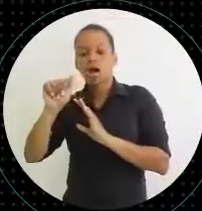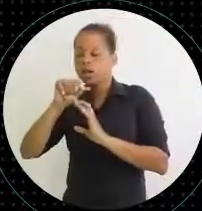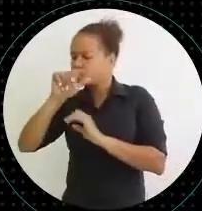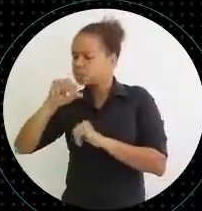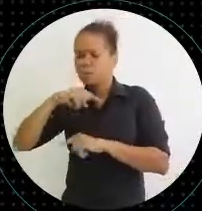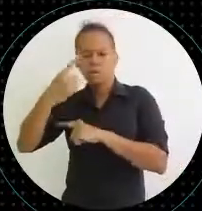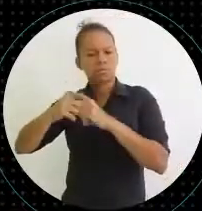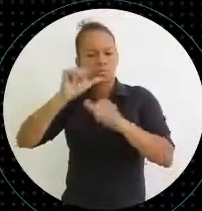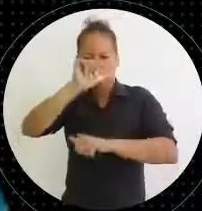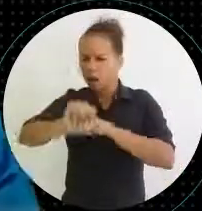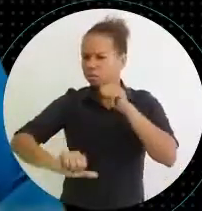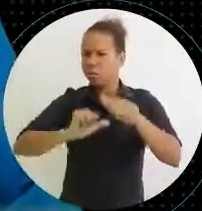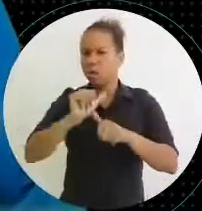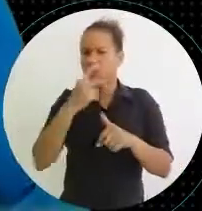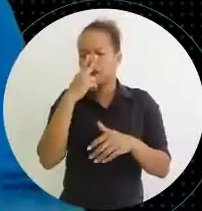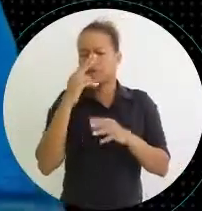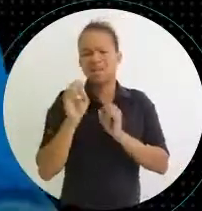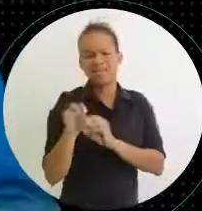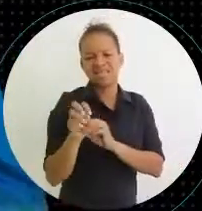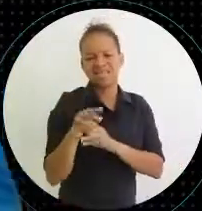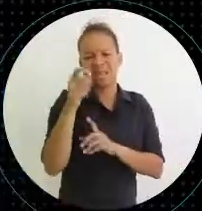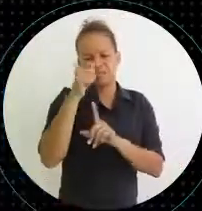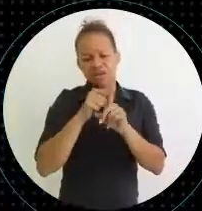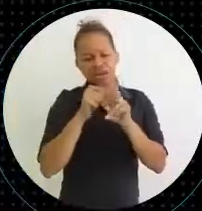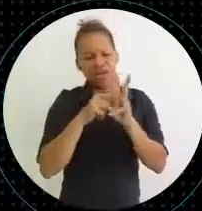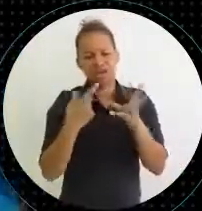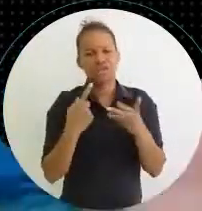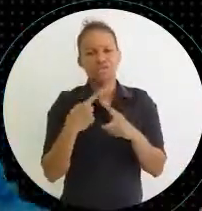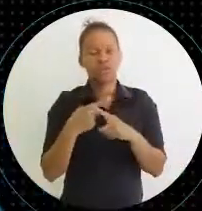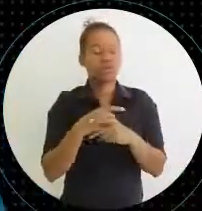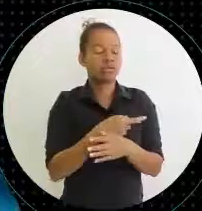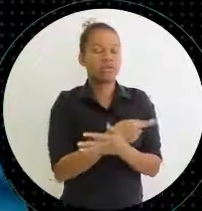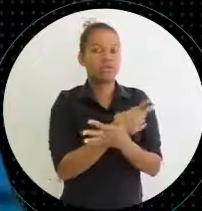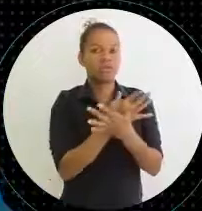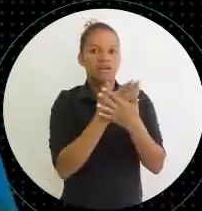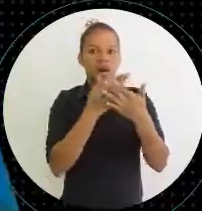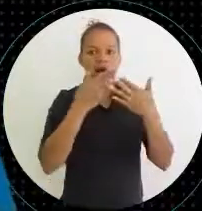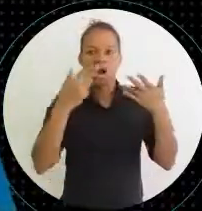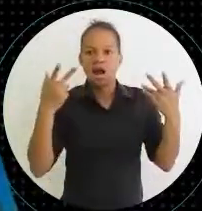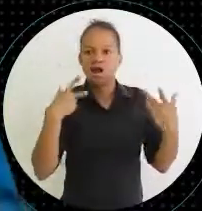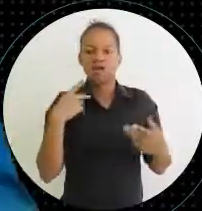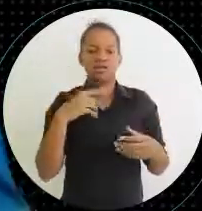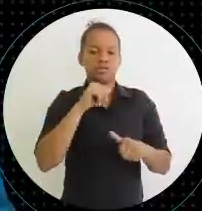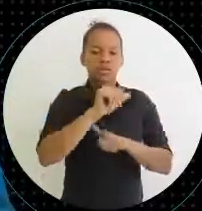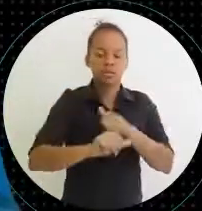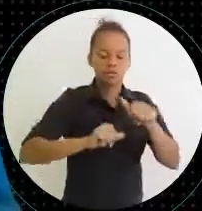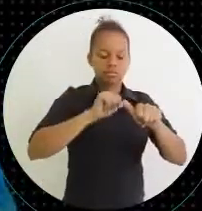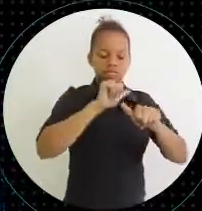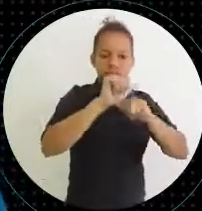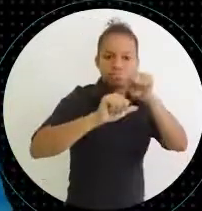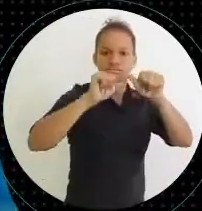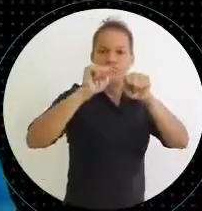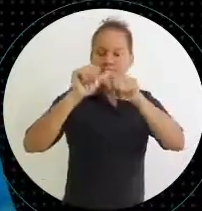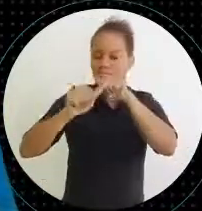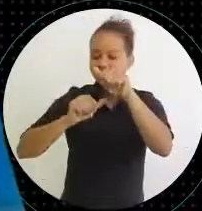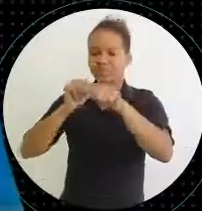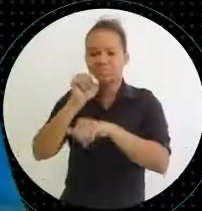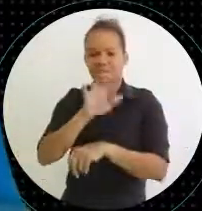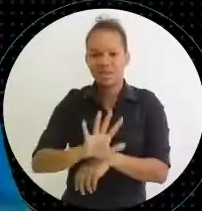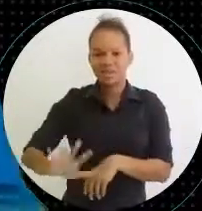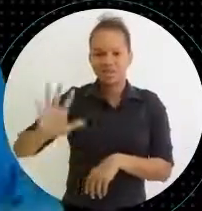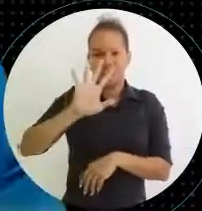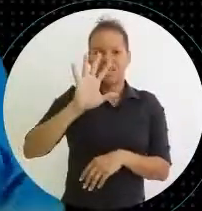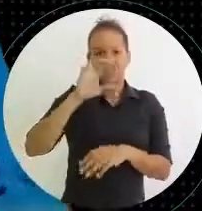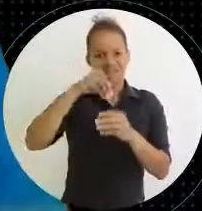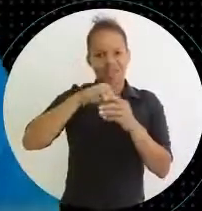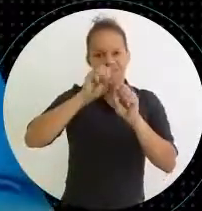para ensinar todos eles. A cada mês você vai ter uma porção de novos efeitos que estão no